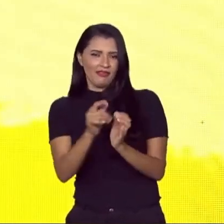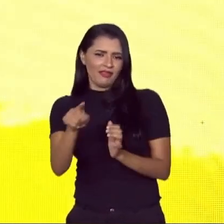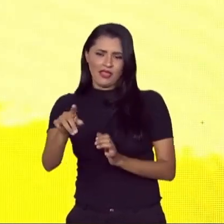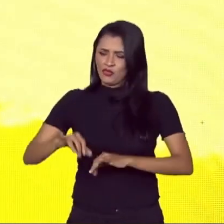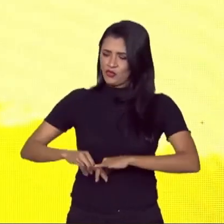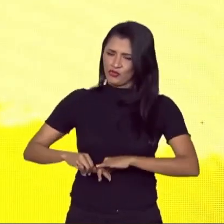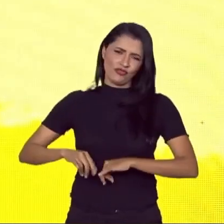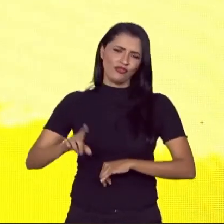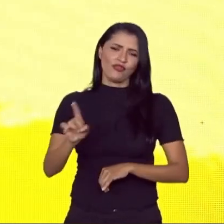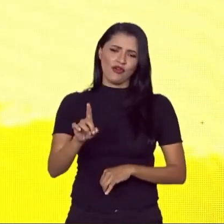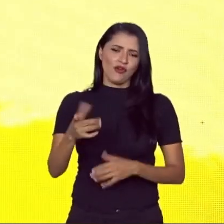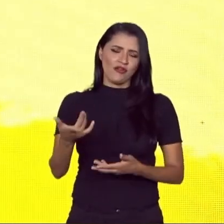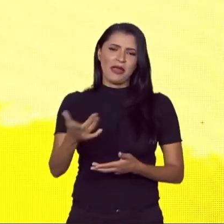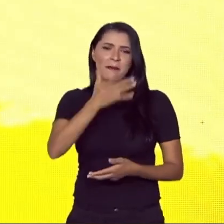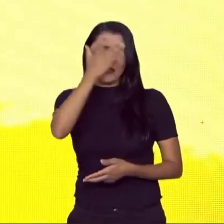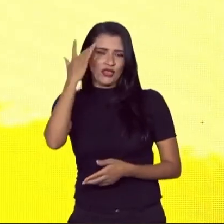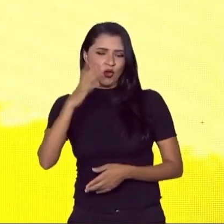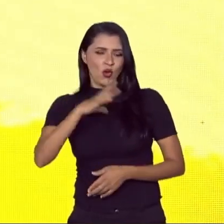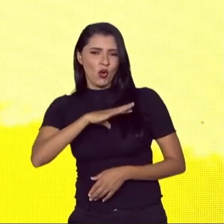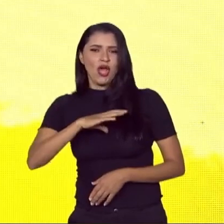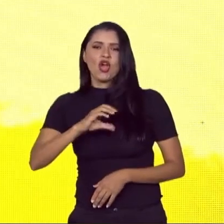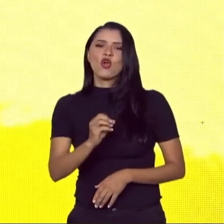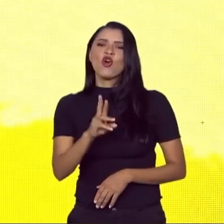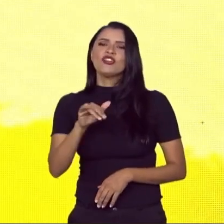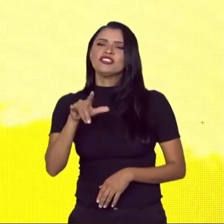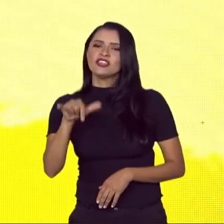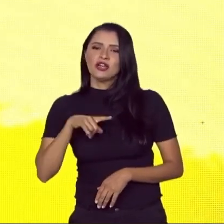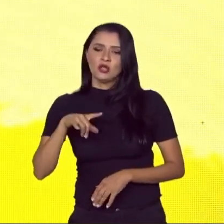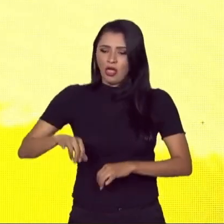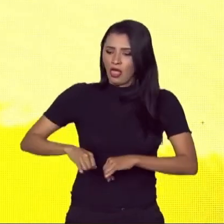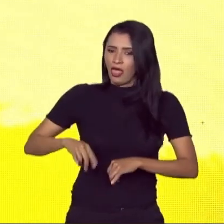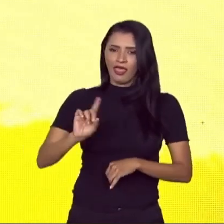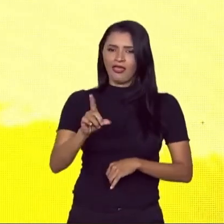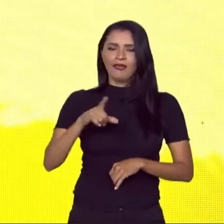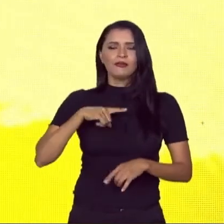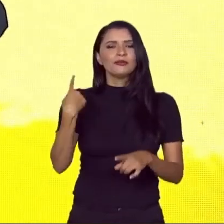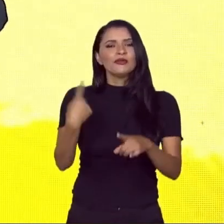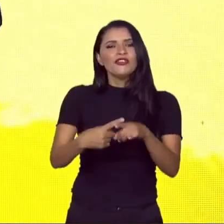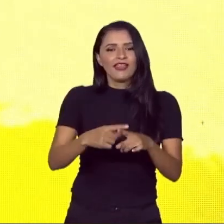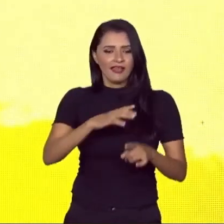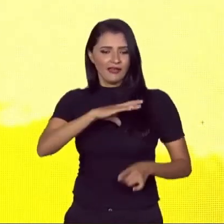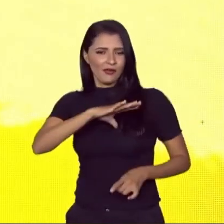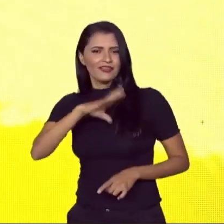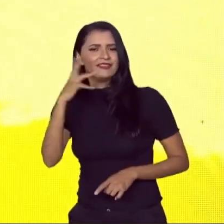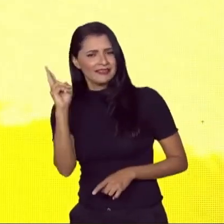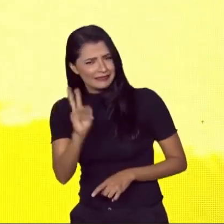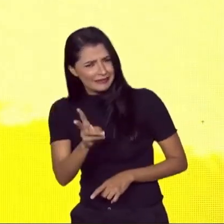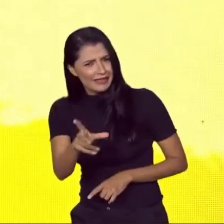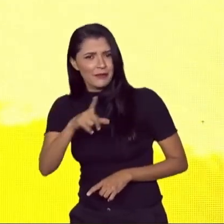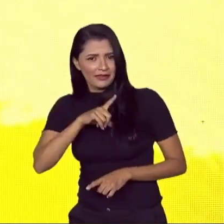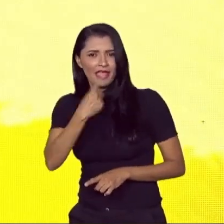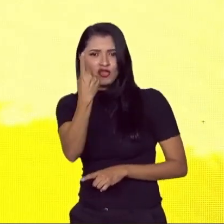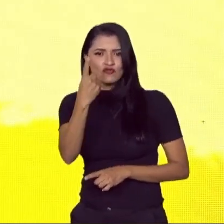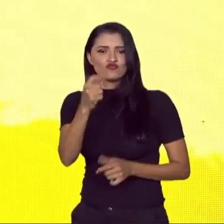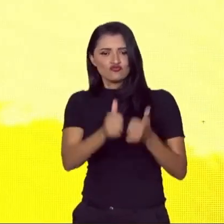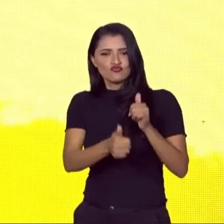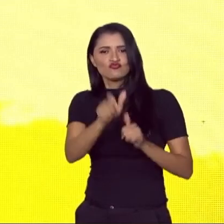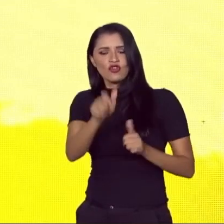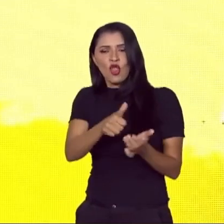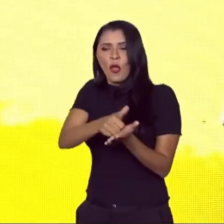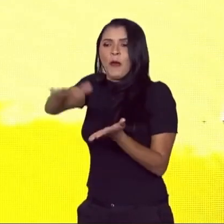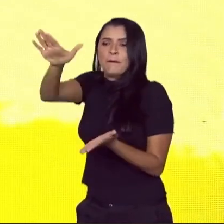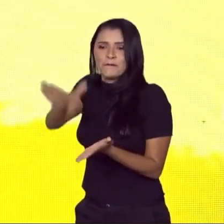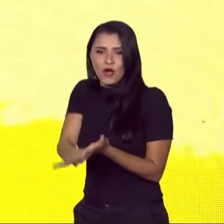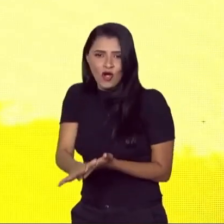não sofre. Quem é corintiano não sofre com isso, porque como o Corinthians sempre tem um jogador expulso, a gente